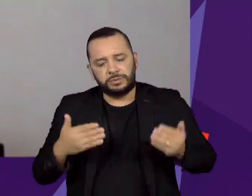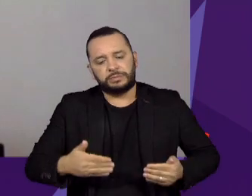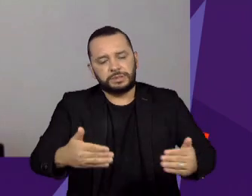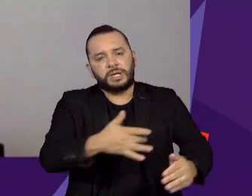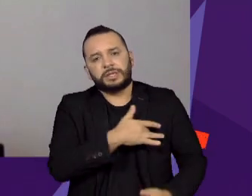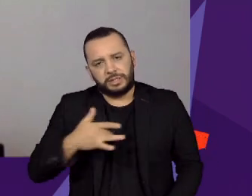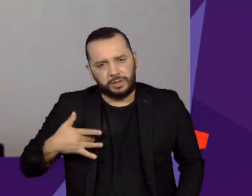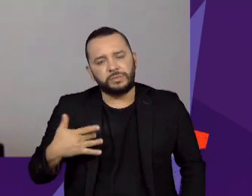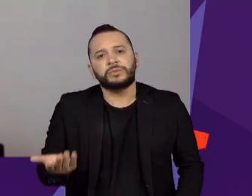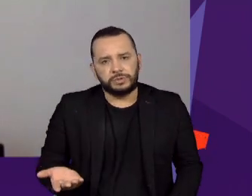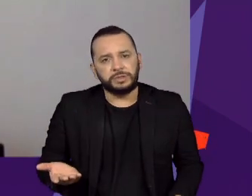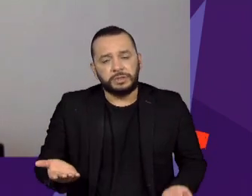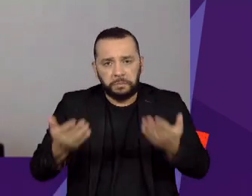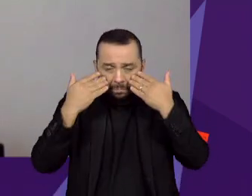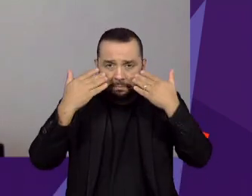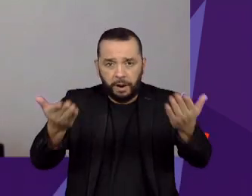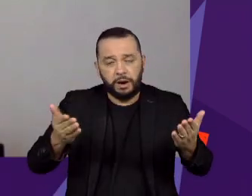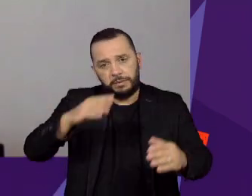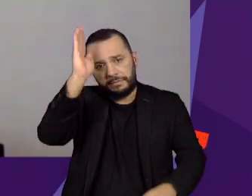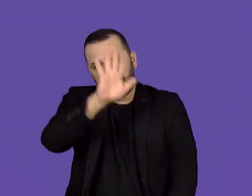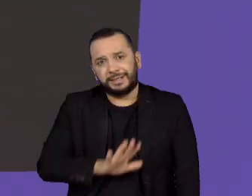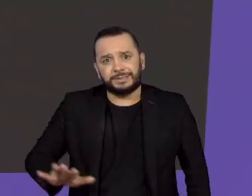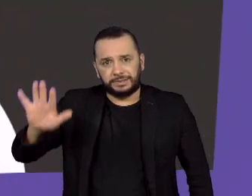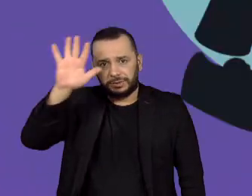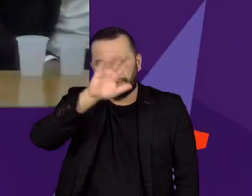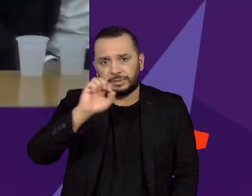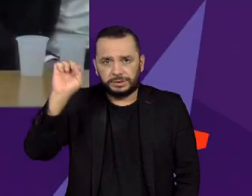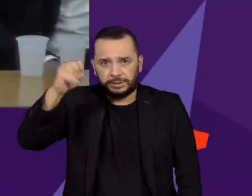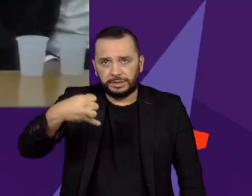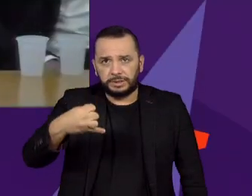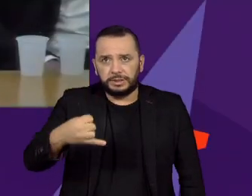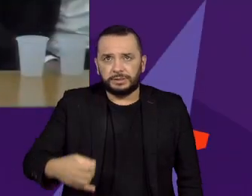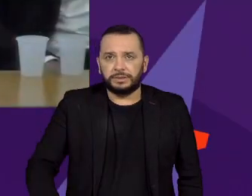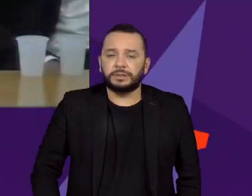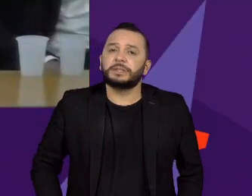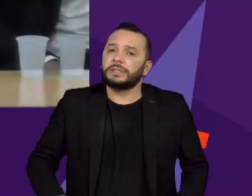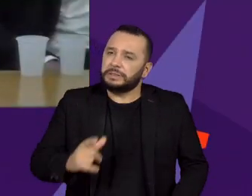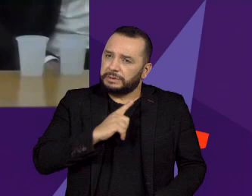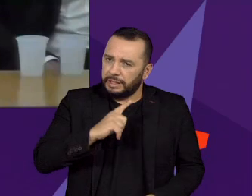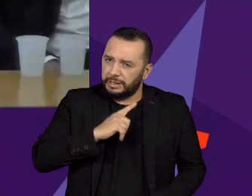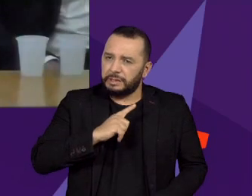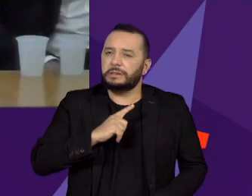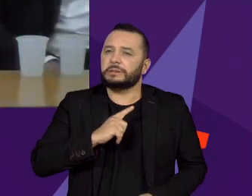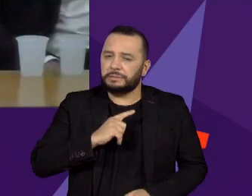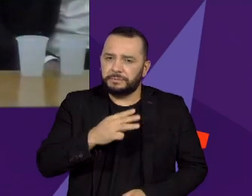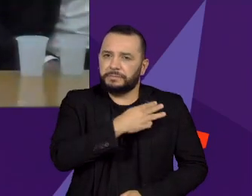ficou público em todo o território nacional. Ministros passam.